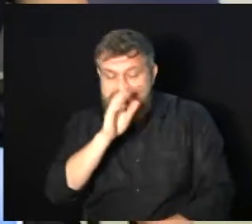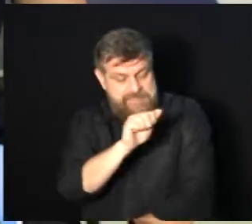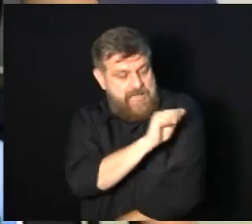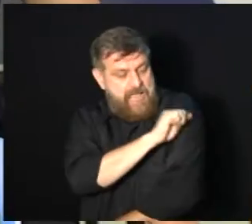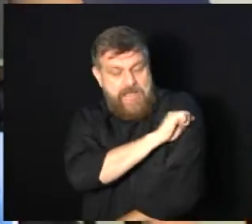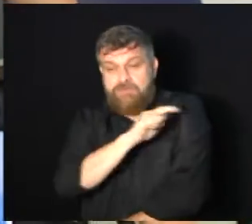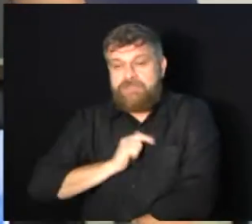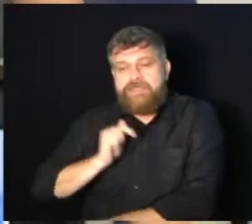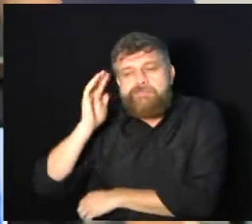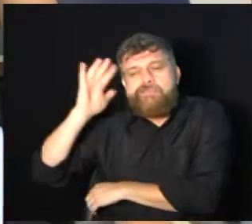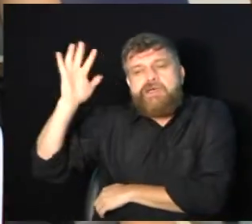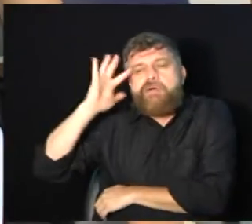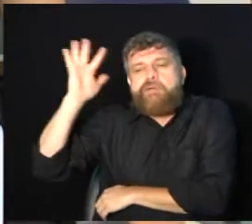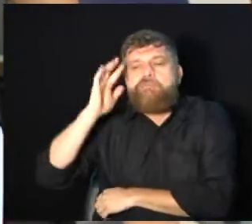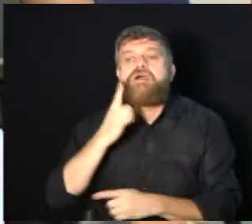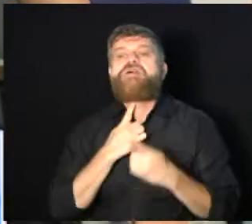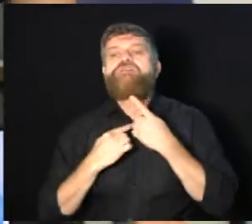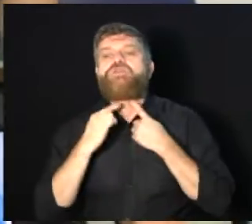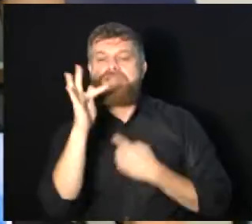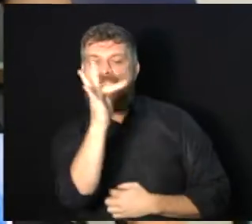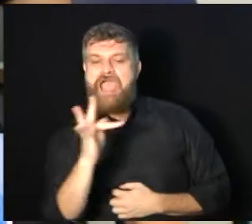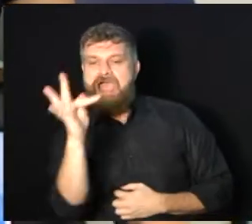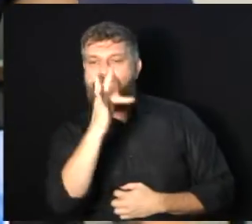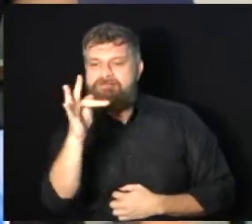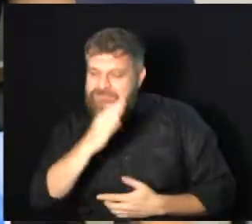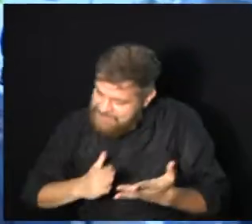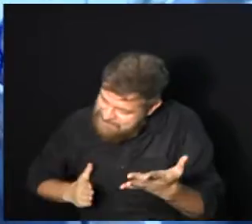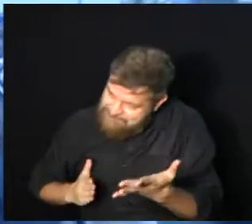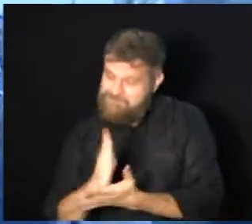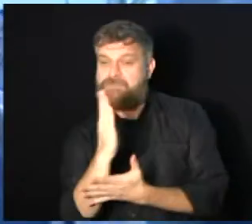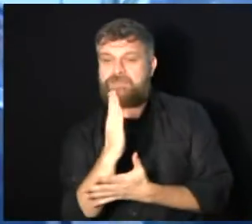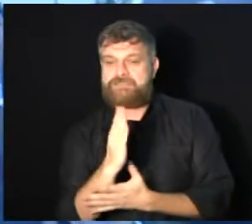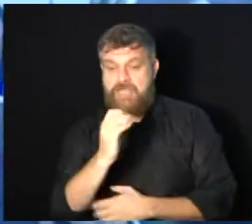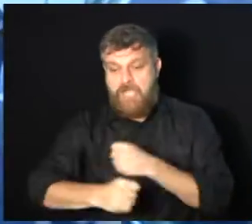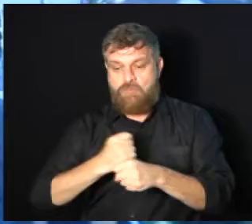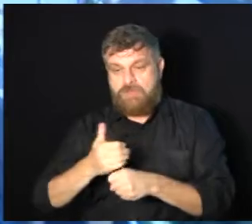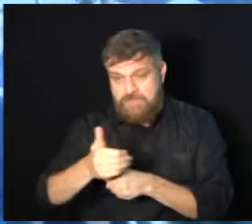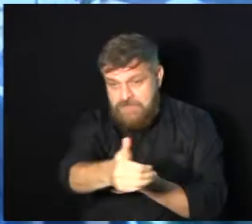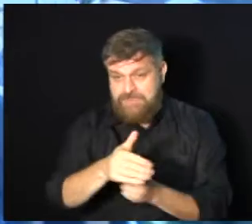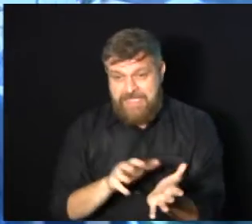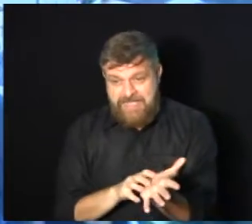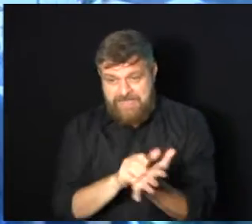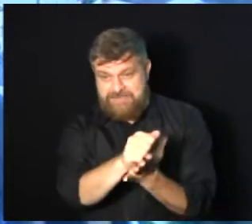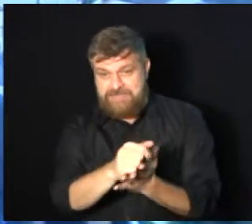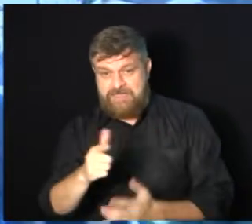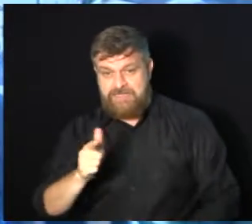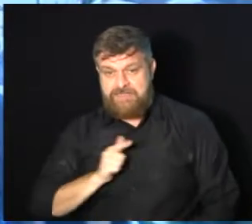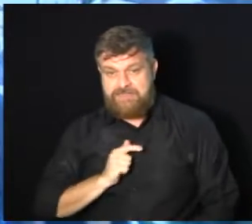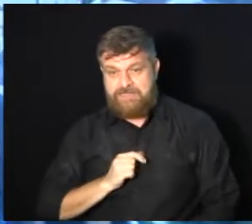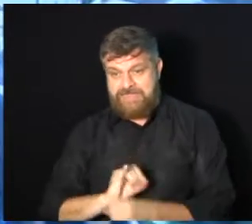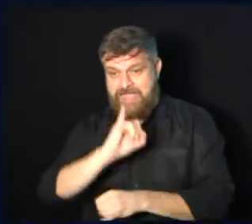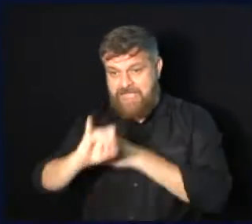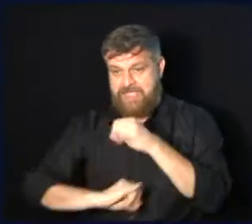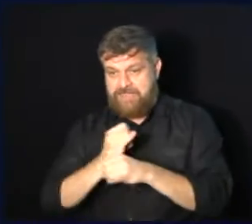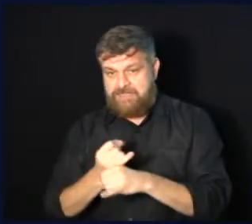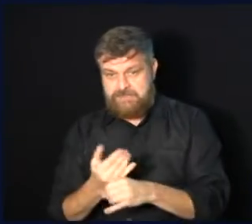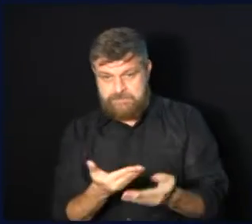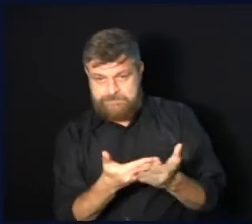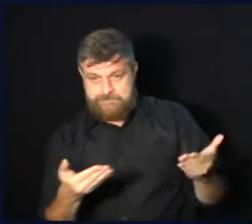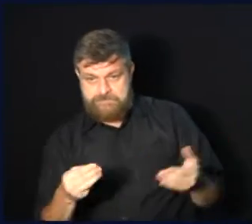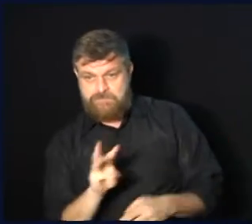que sonham em entrar numa universidade no próximo ano. As inscrições são feitas pela internet, no